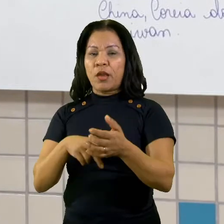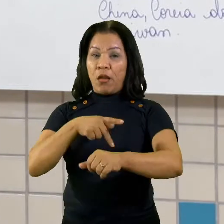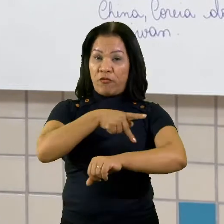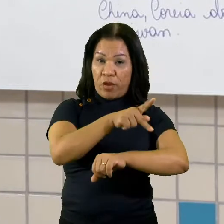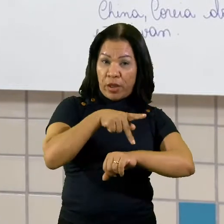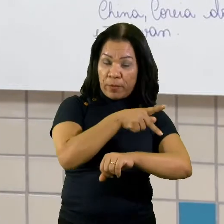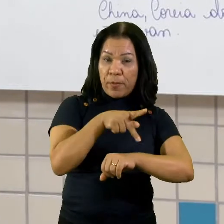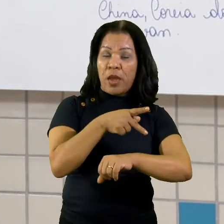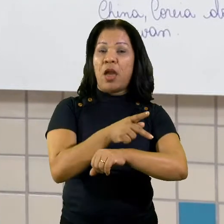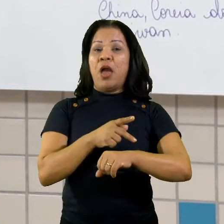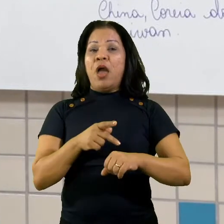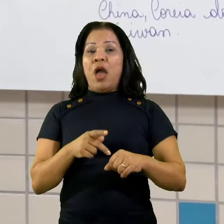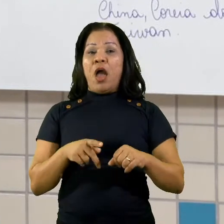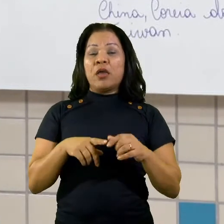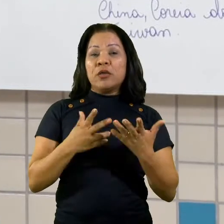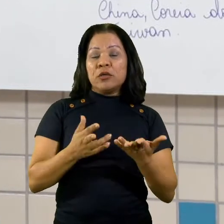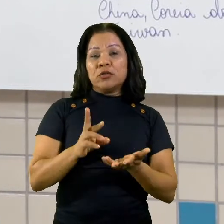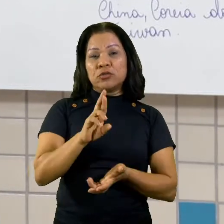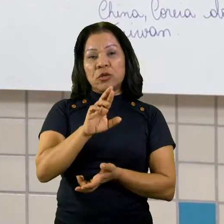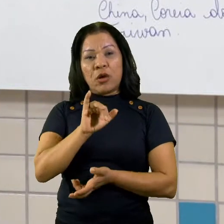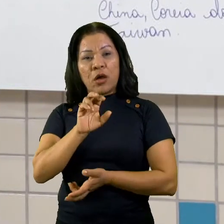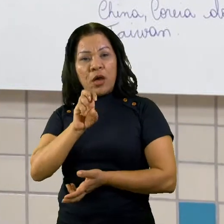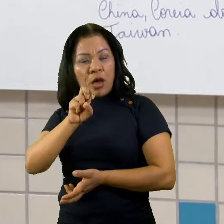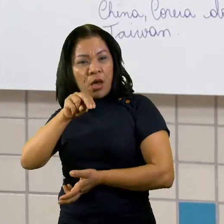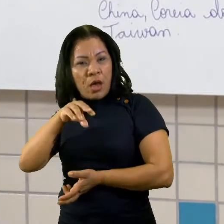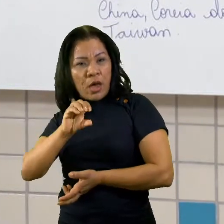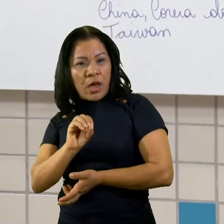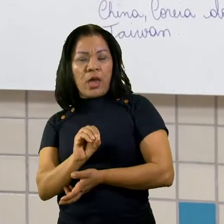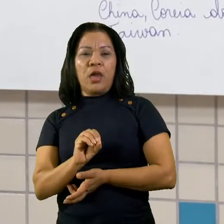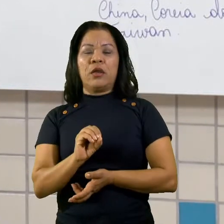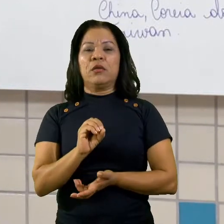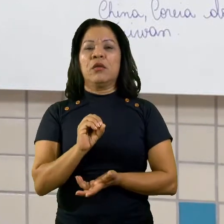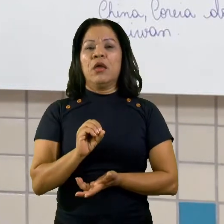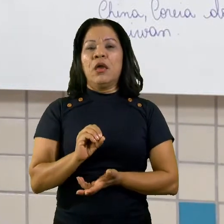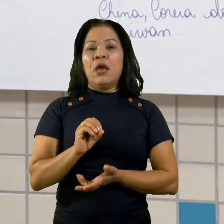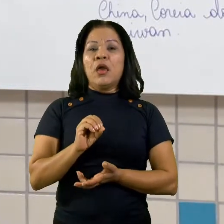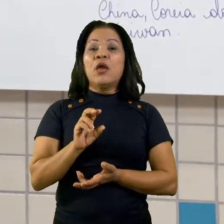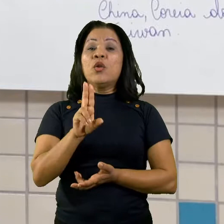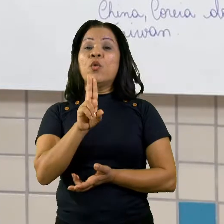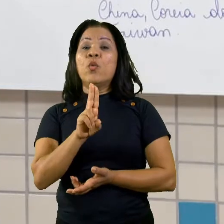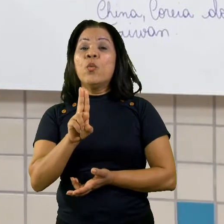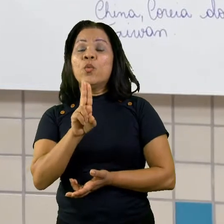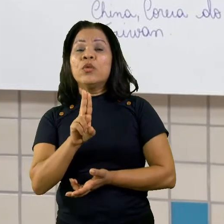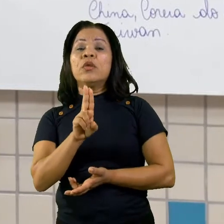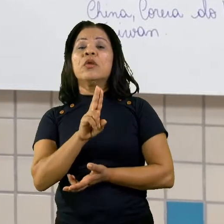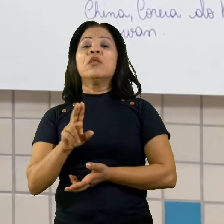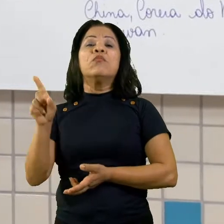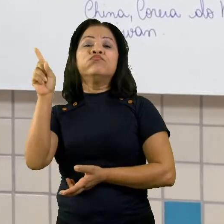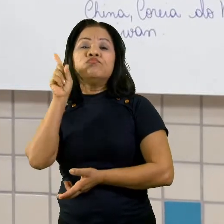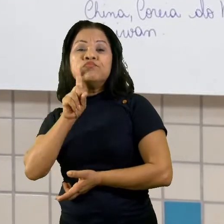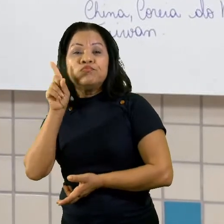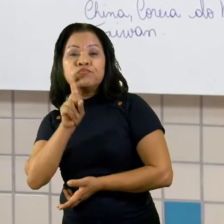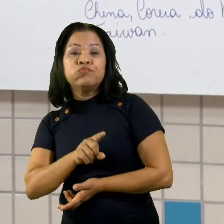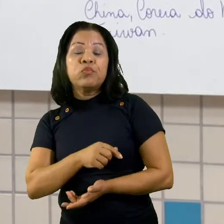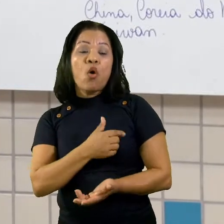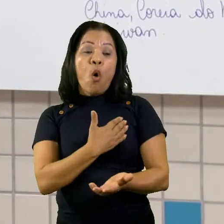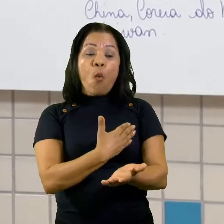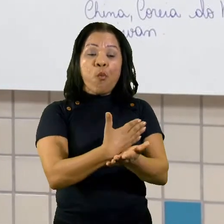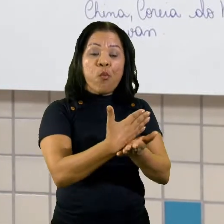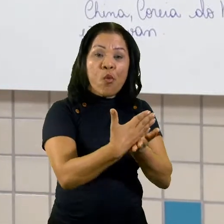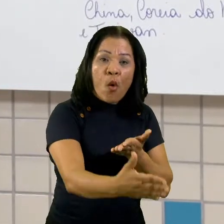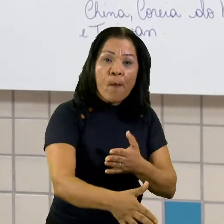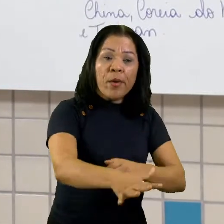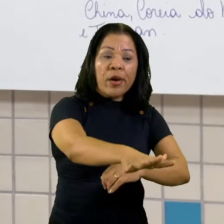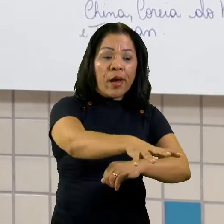a França, a Holanda, os Estados Unidos, eles começaram a colonizar alguns